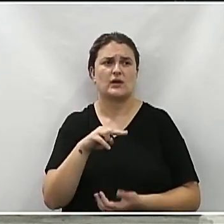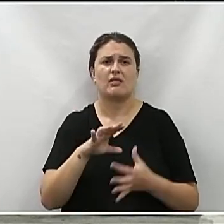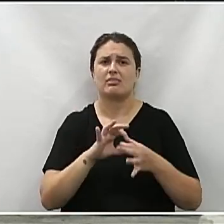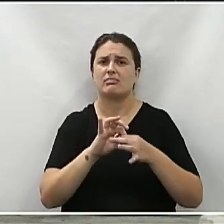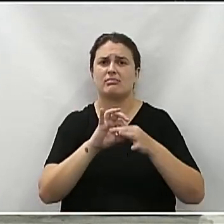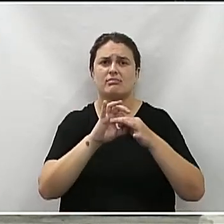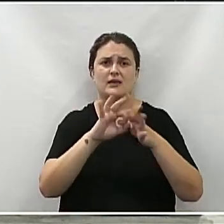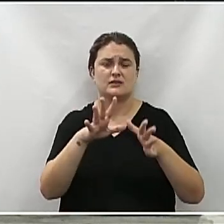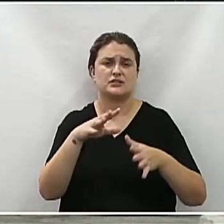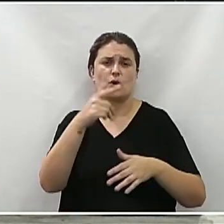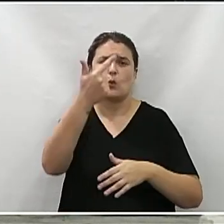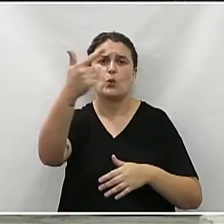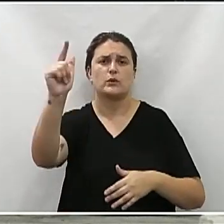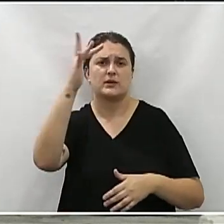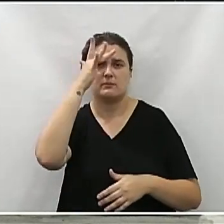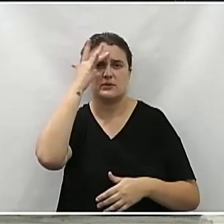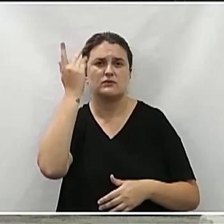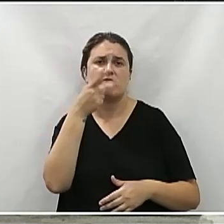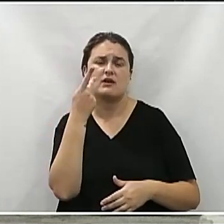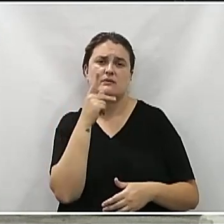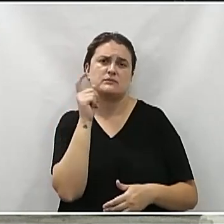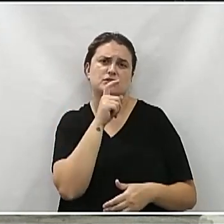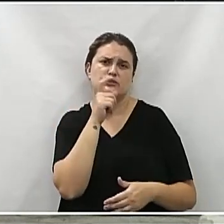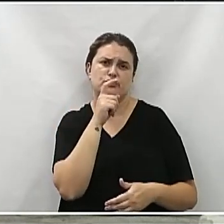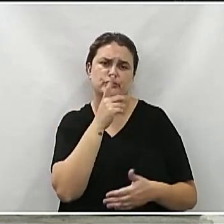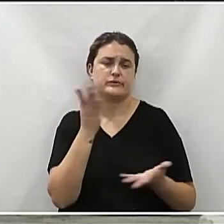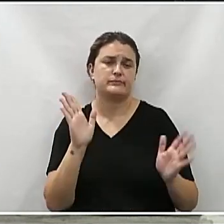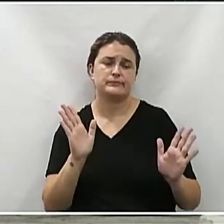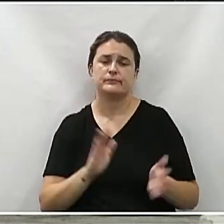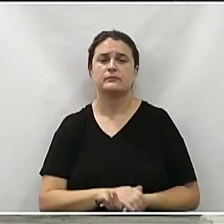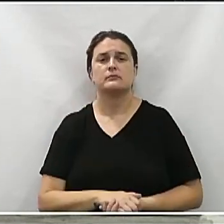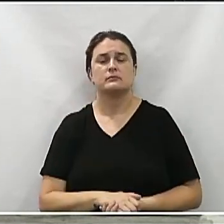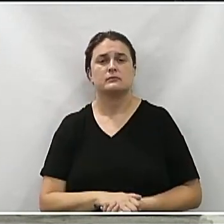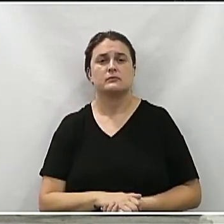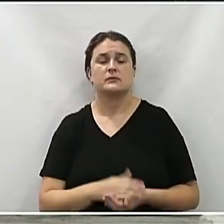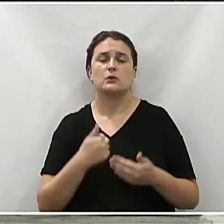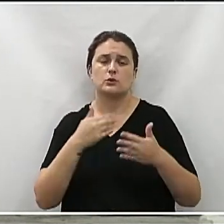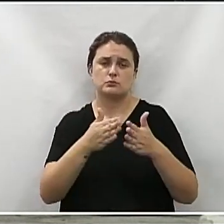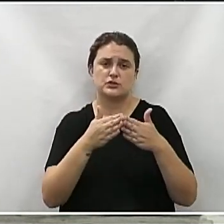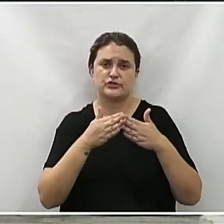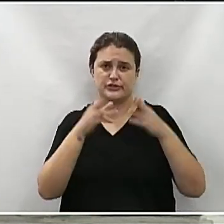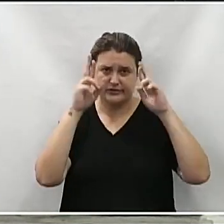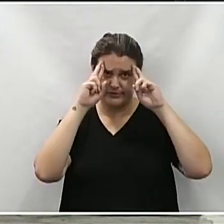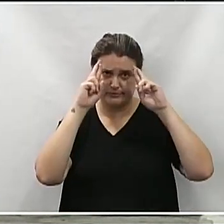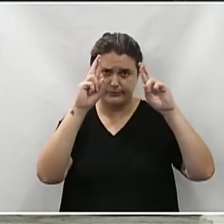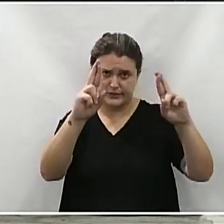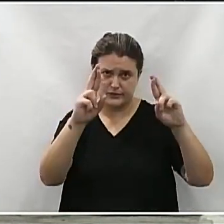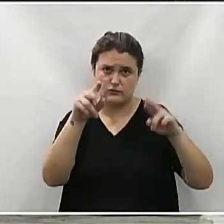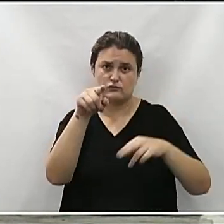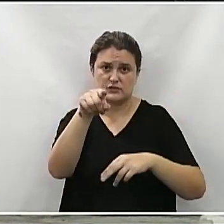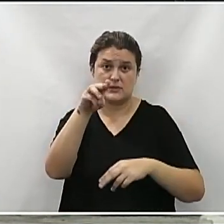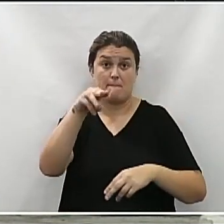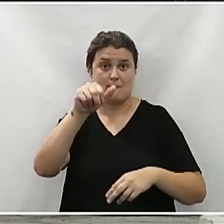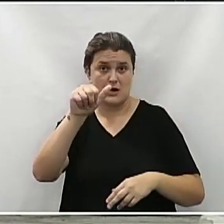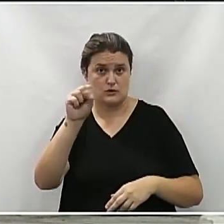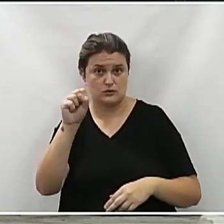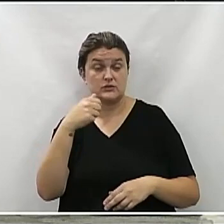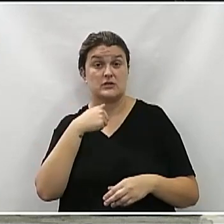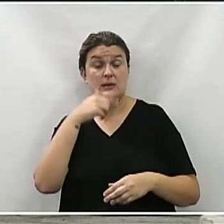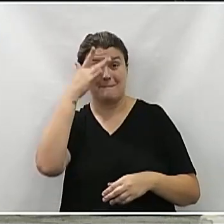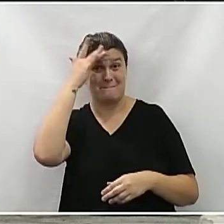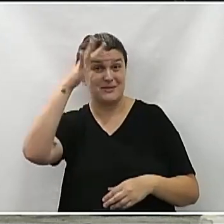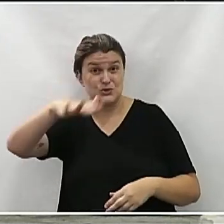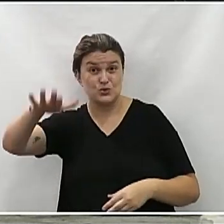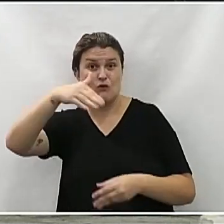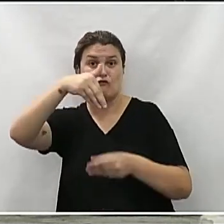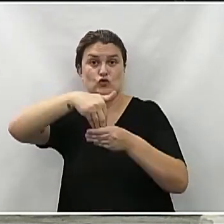falar algo que não existe ainda chamar a gente de mentiroso então eu peço respeito também Marcos né que eu fui eleito